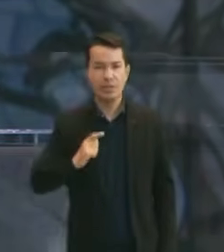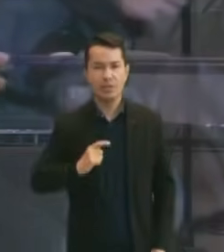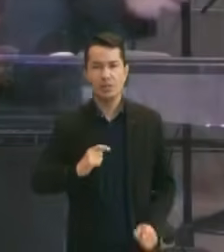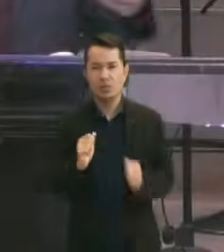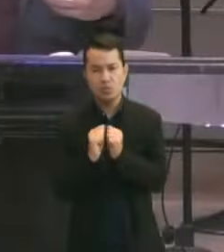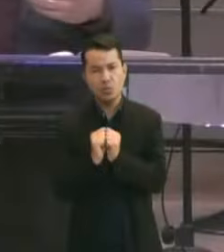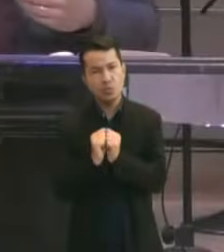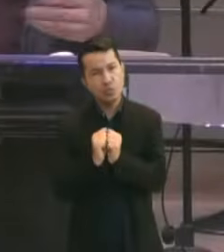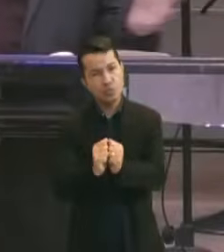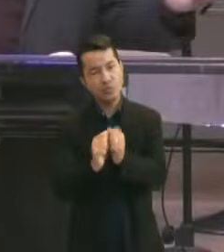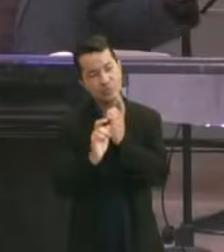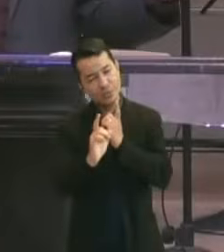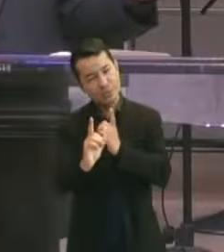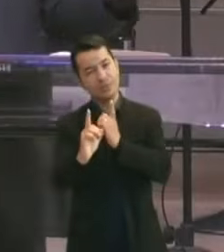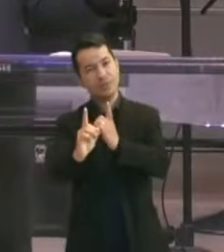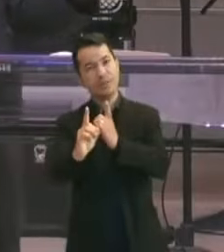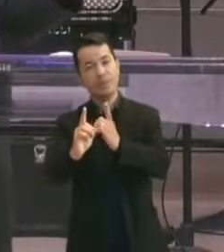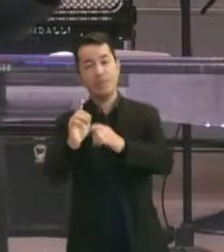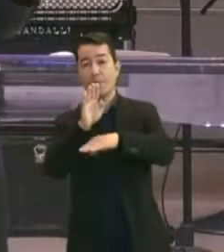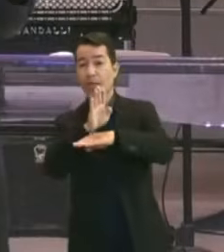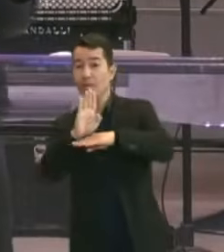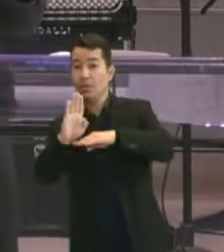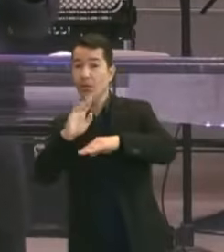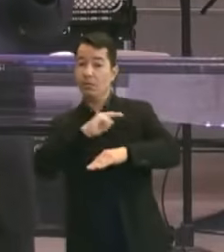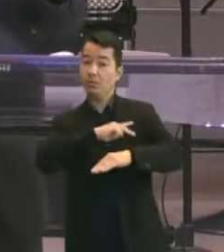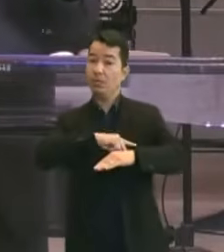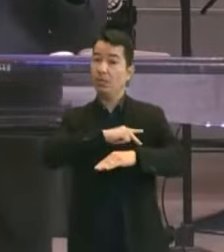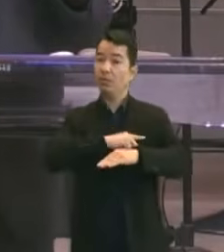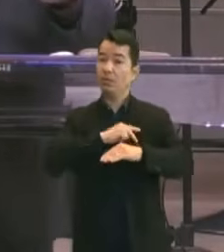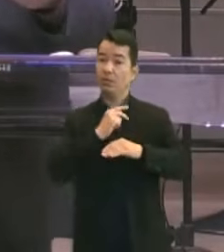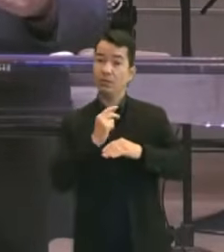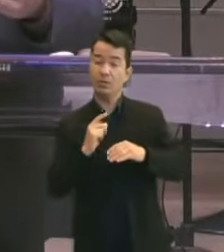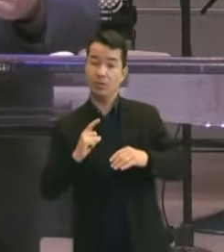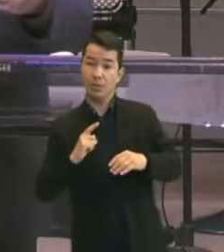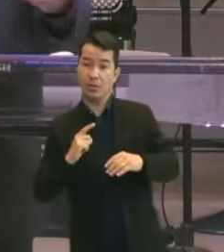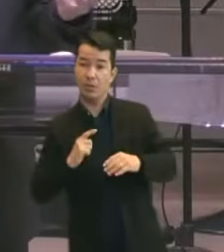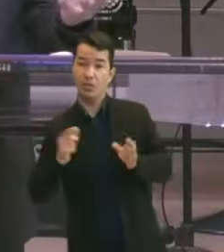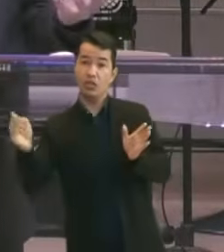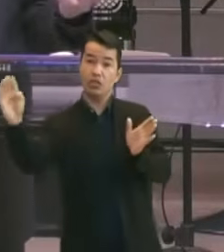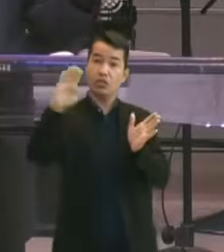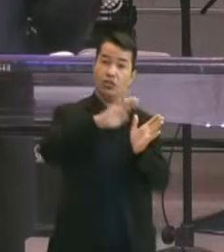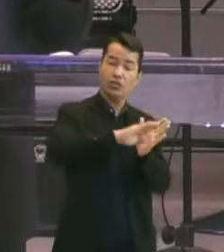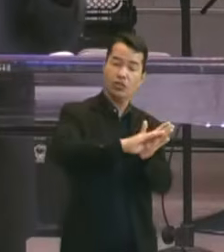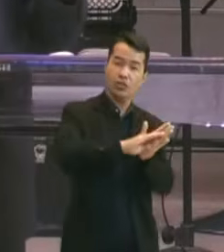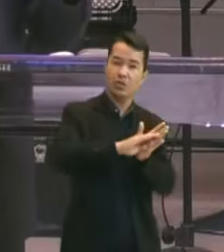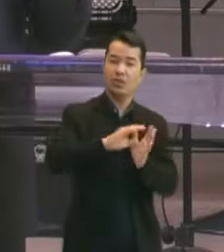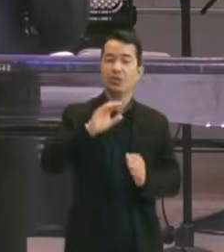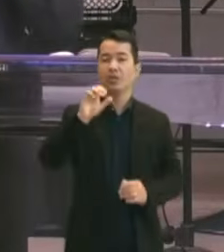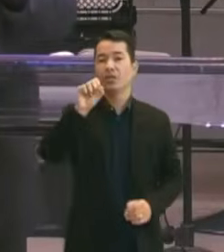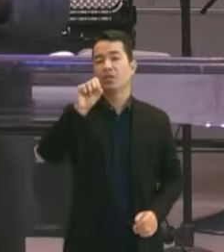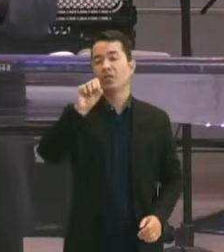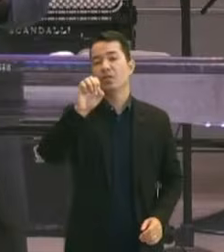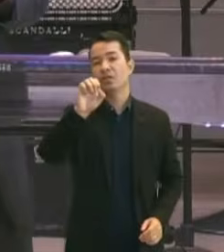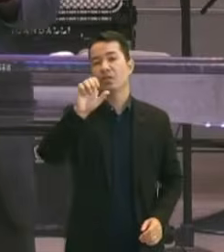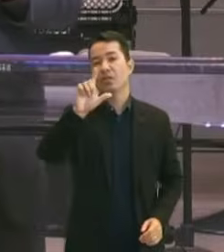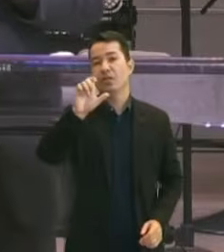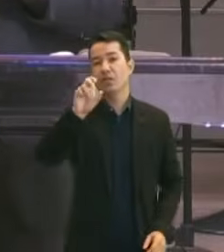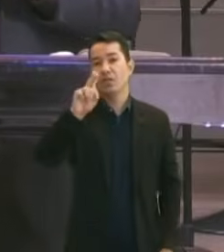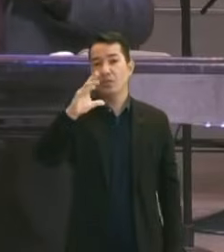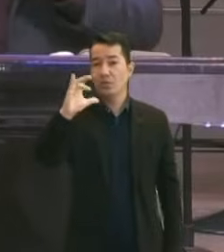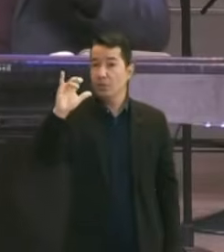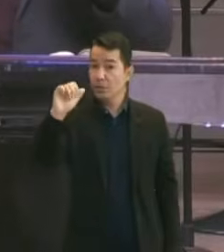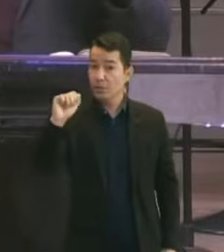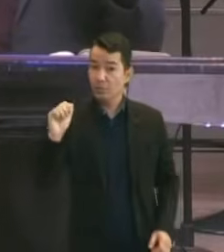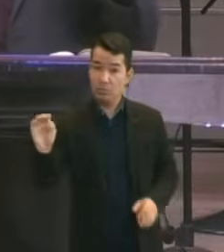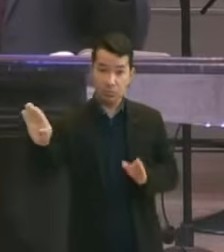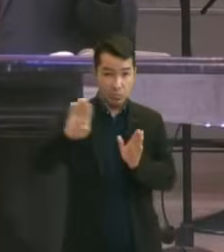Barnabé e Saulo, tendo sido enviados pelo Espírito Santo, foram até a cidade de Seleucia e dali embarcaram para a ilha de Chipre.